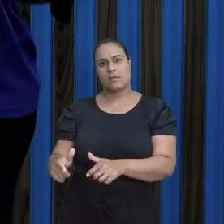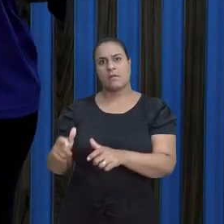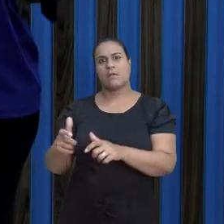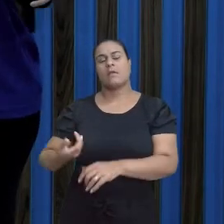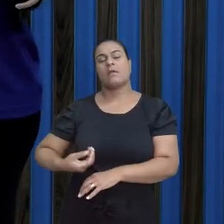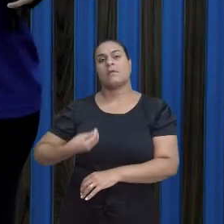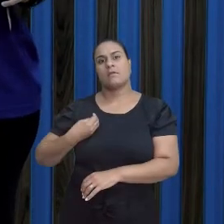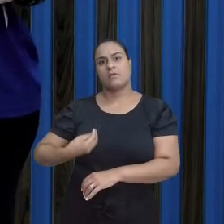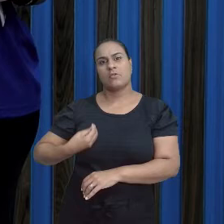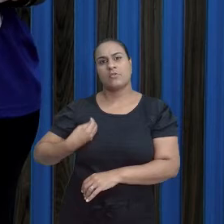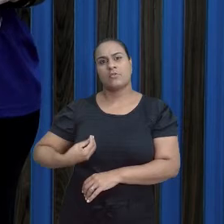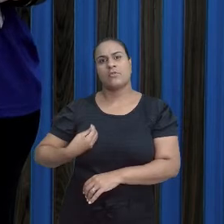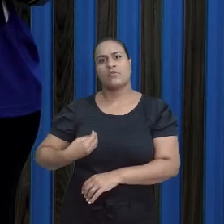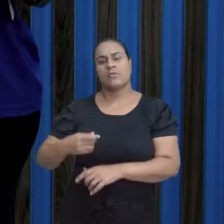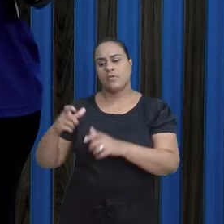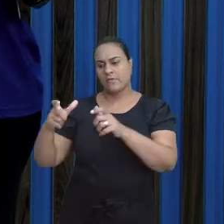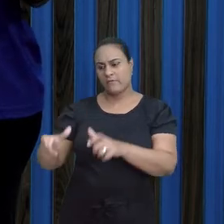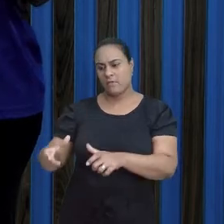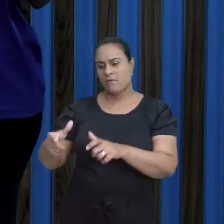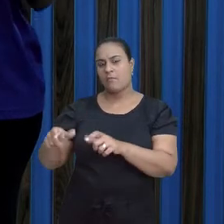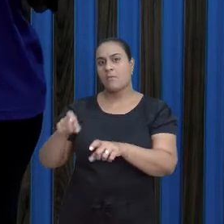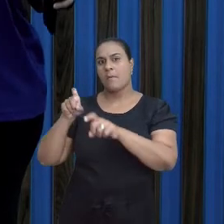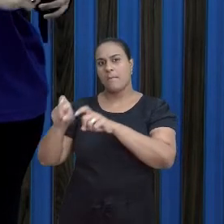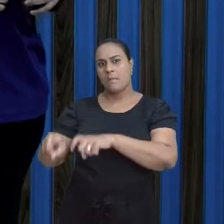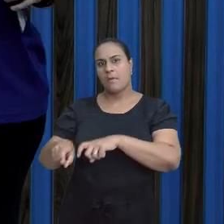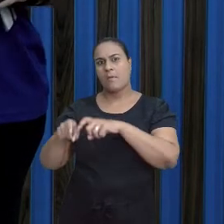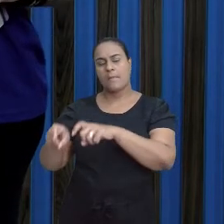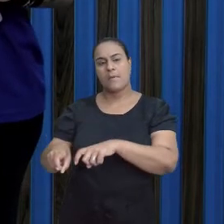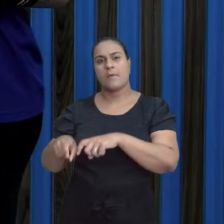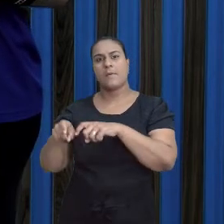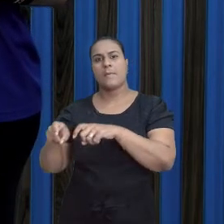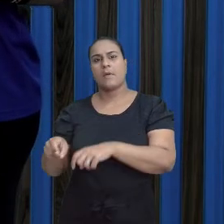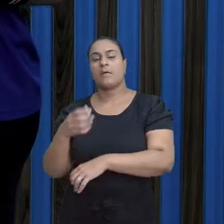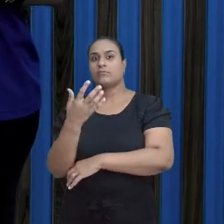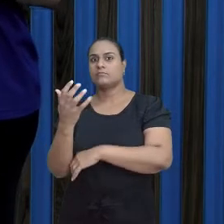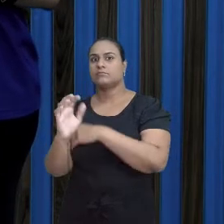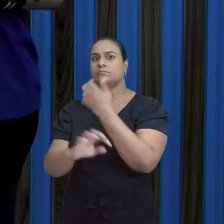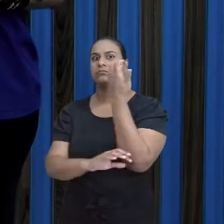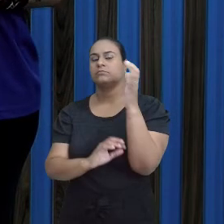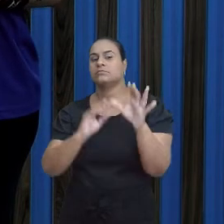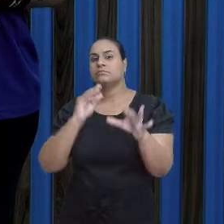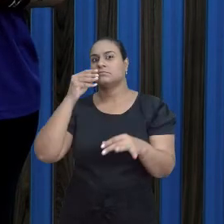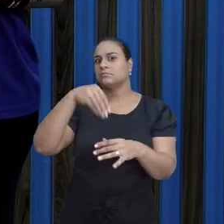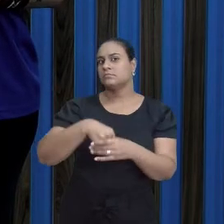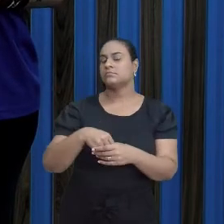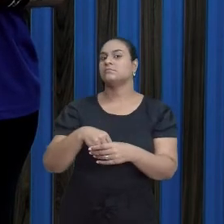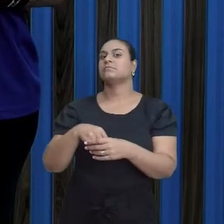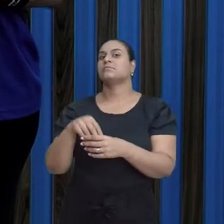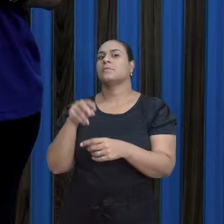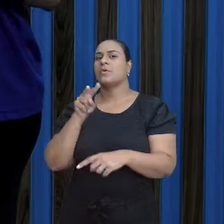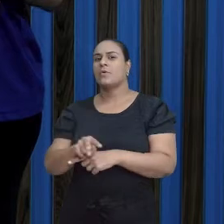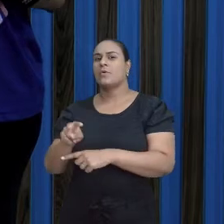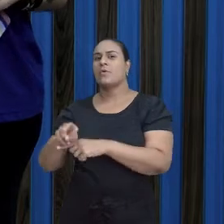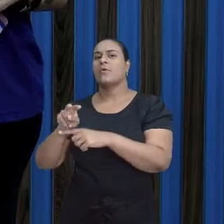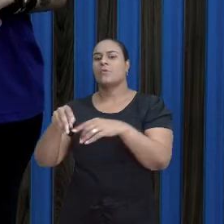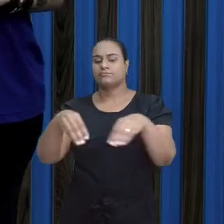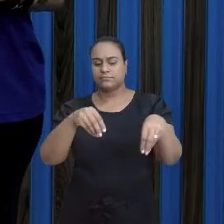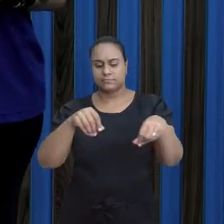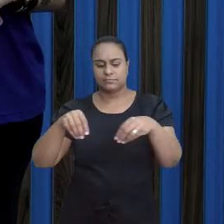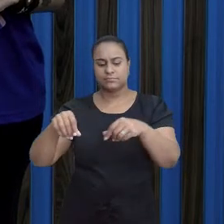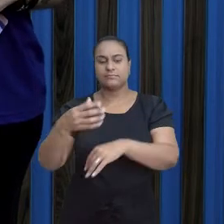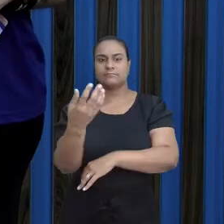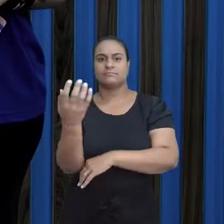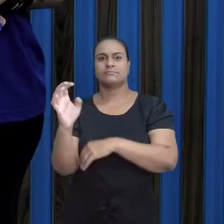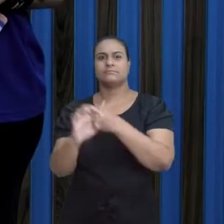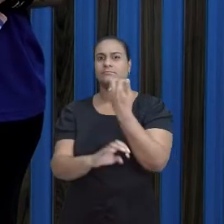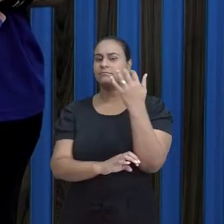vive no meio rural, na parte mais da floresta, que cuida dessa terra e tudo mais,